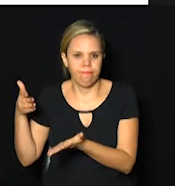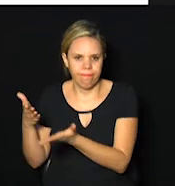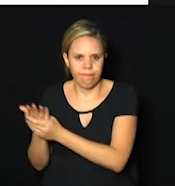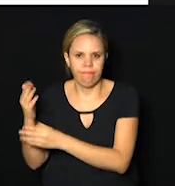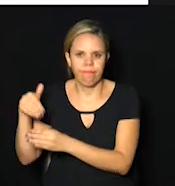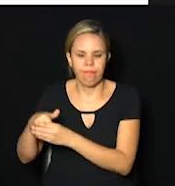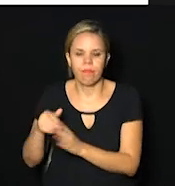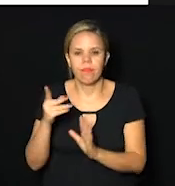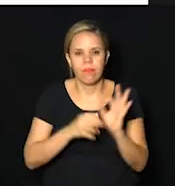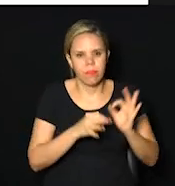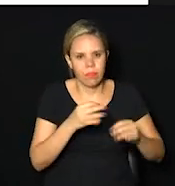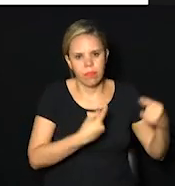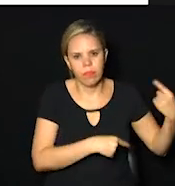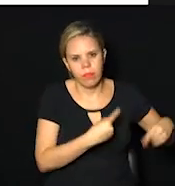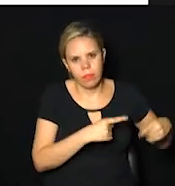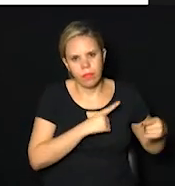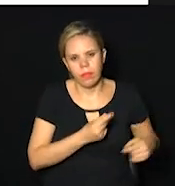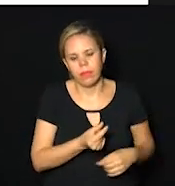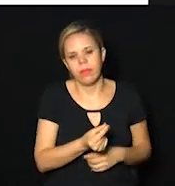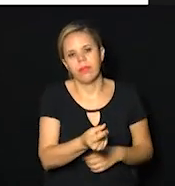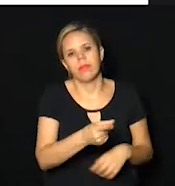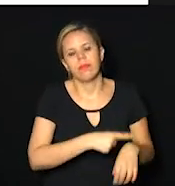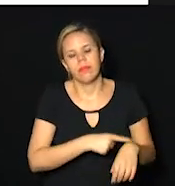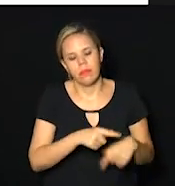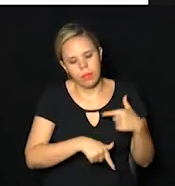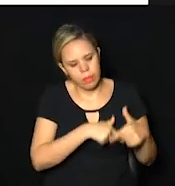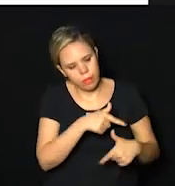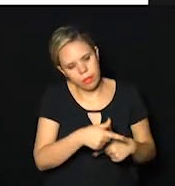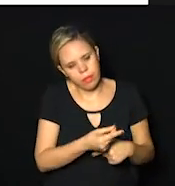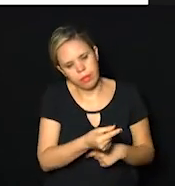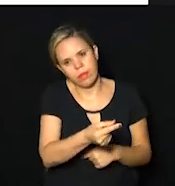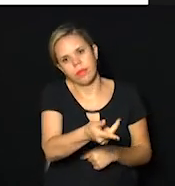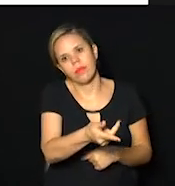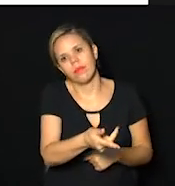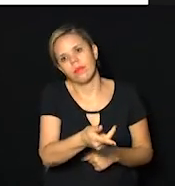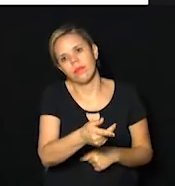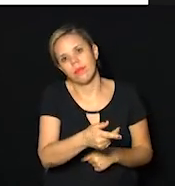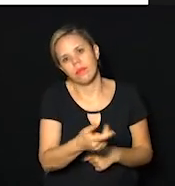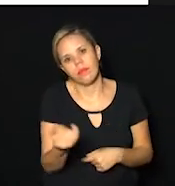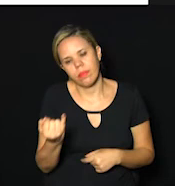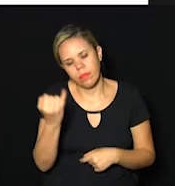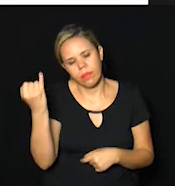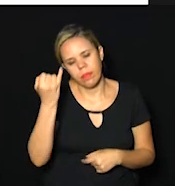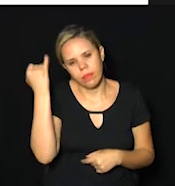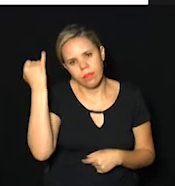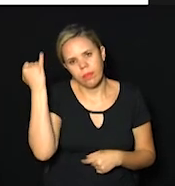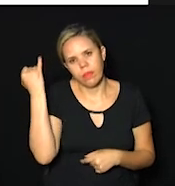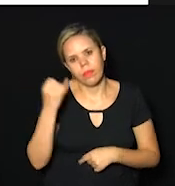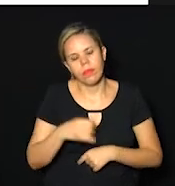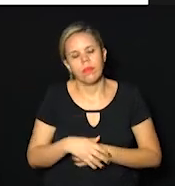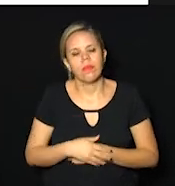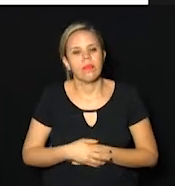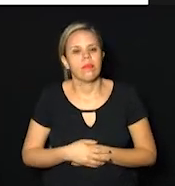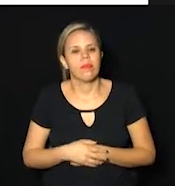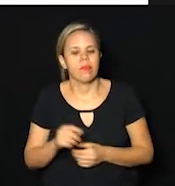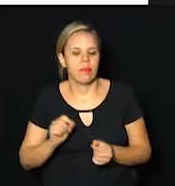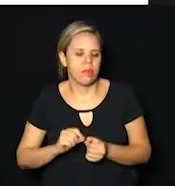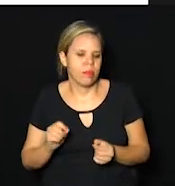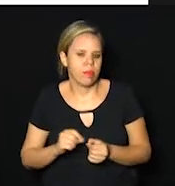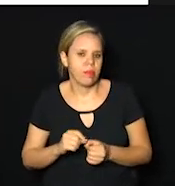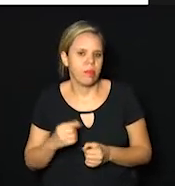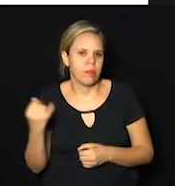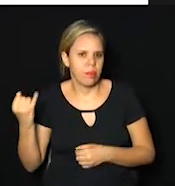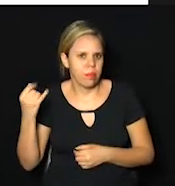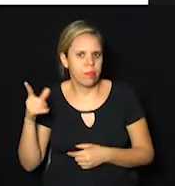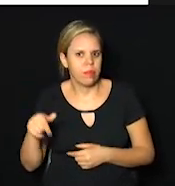projeto político que tenha longo prazo, que tenha longevidade, é muito mais importante. E eu faço muita questão